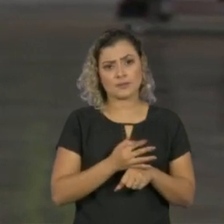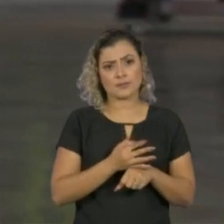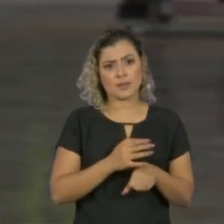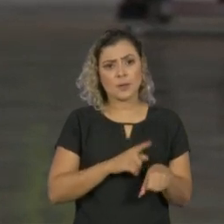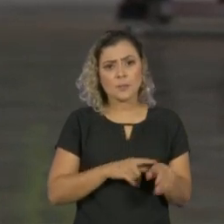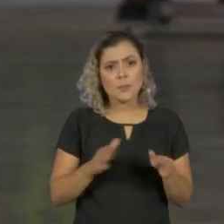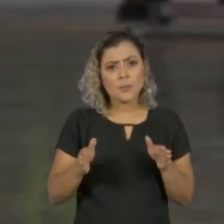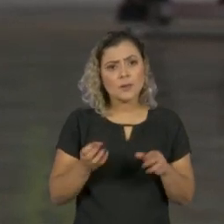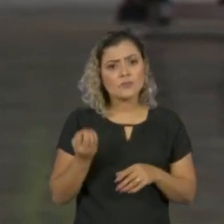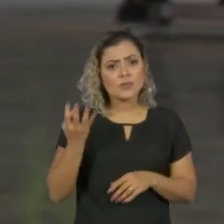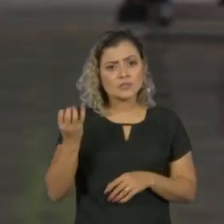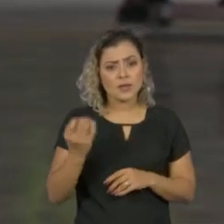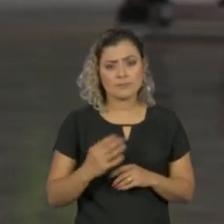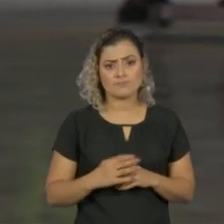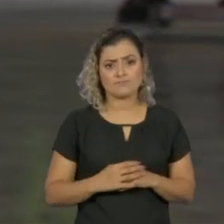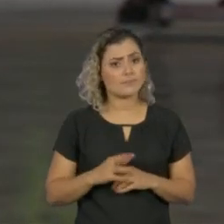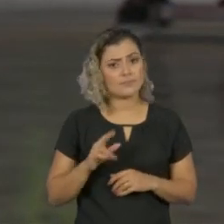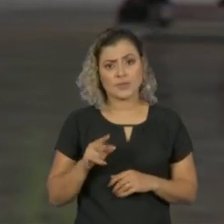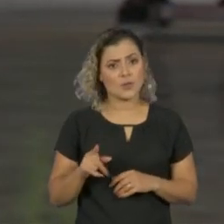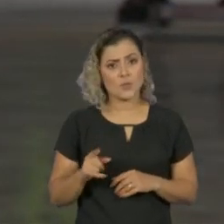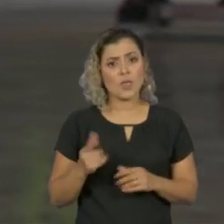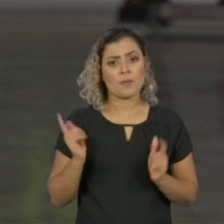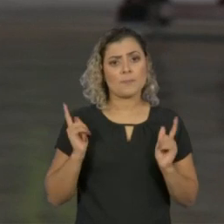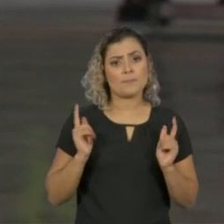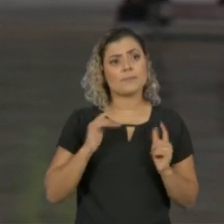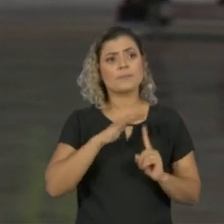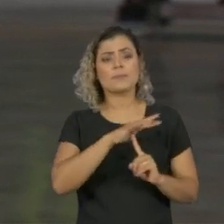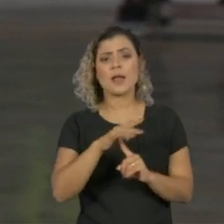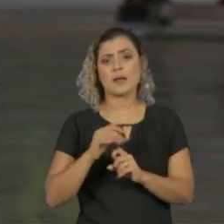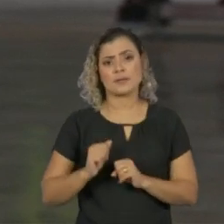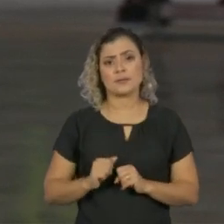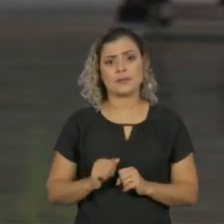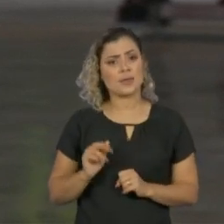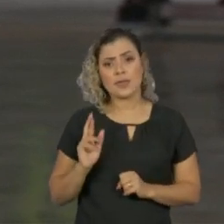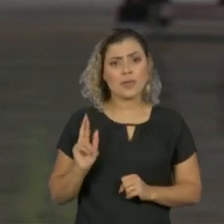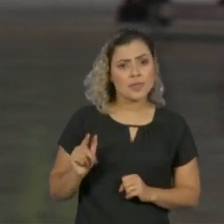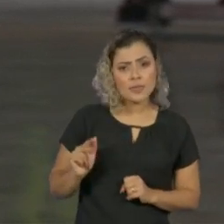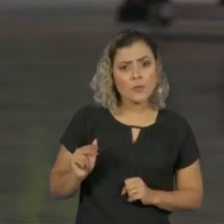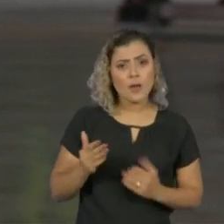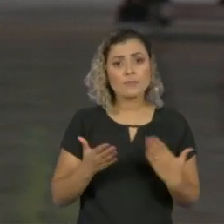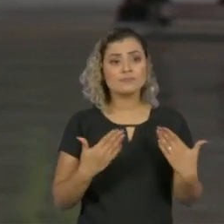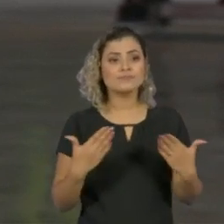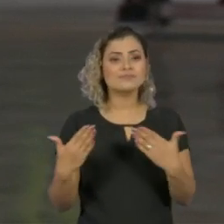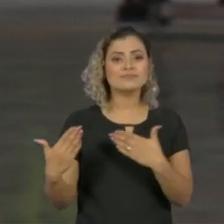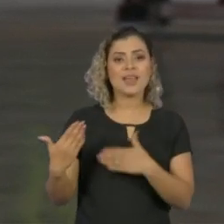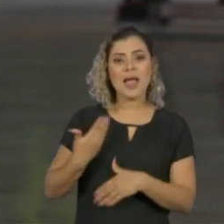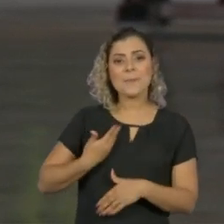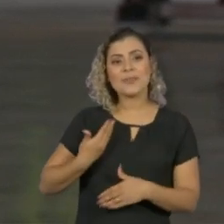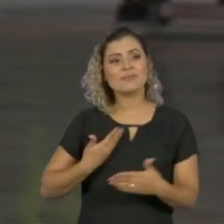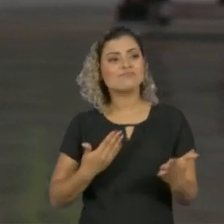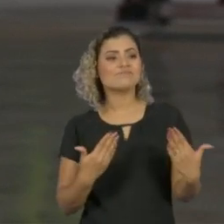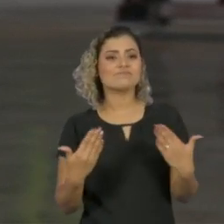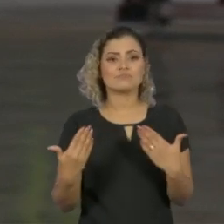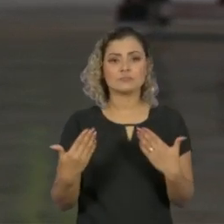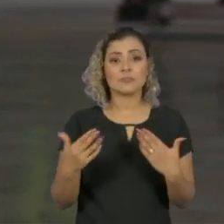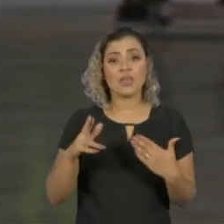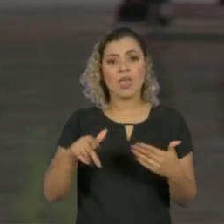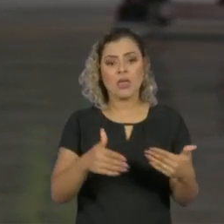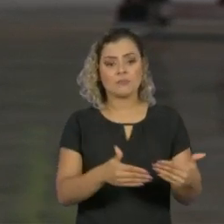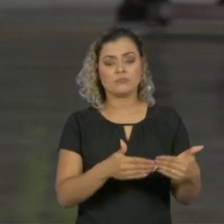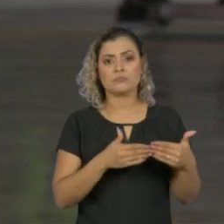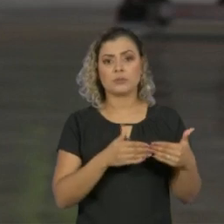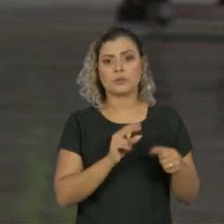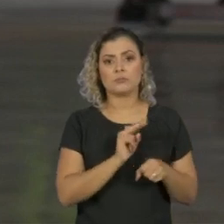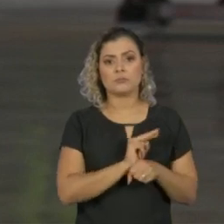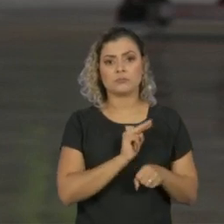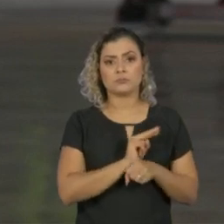de viagem, não é um momento de andar no parque, não é um momento de confraternização, é um momento de isolamento